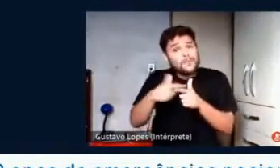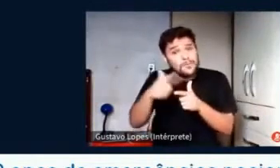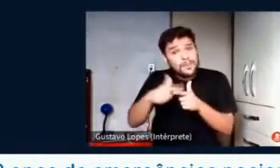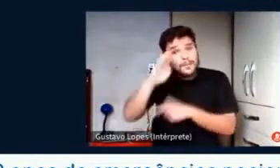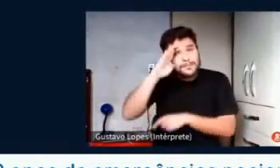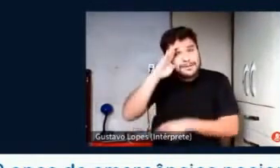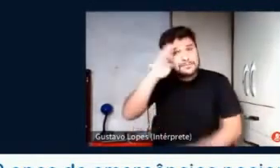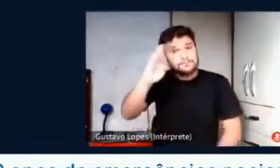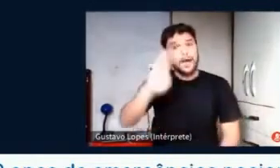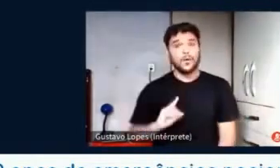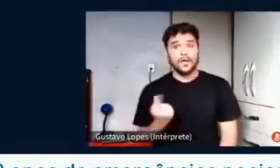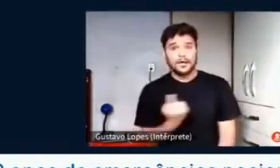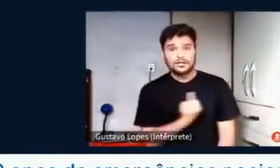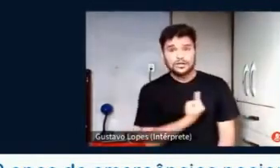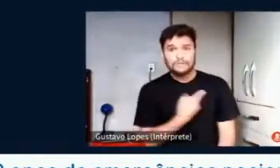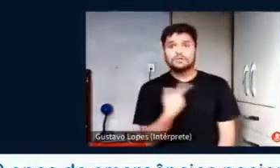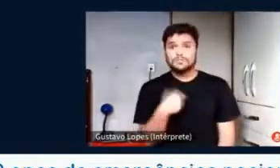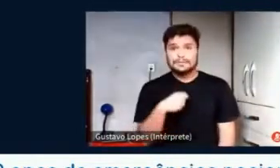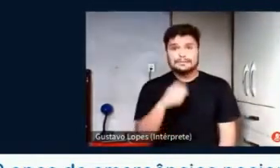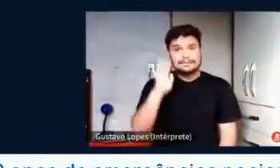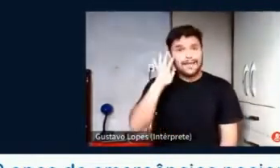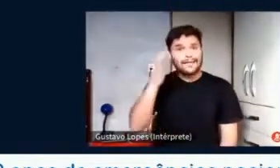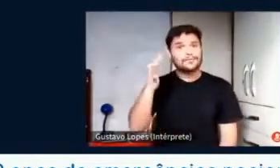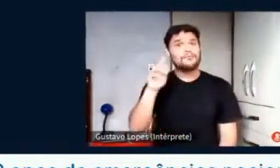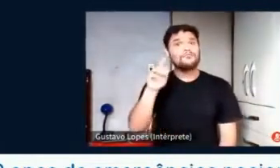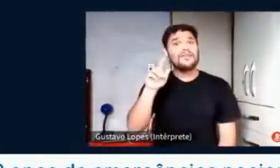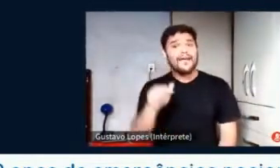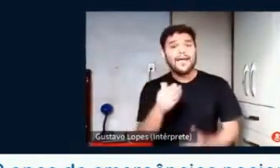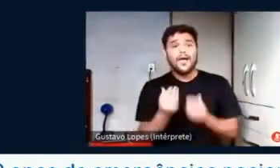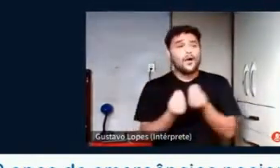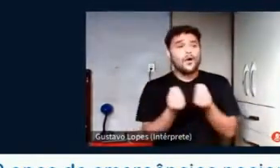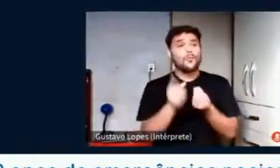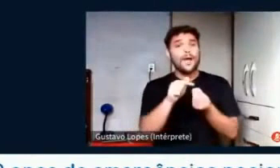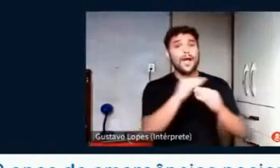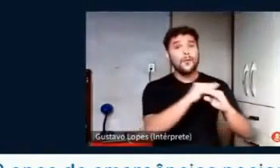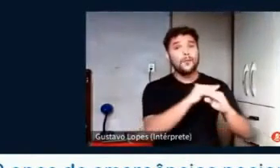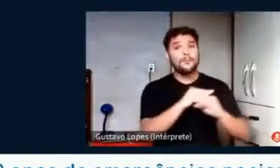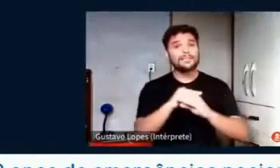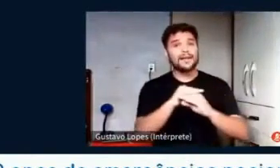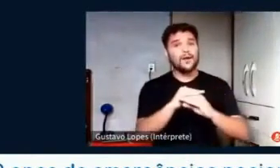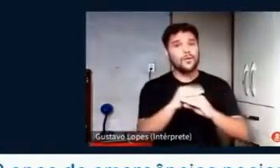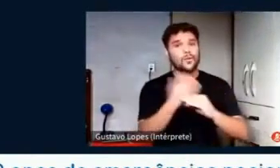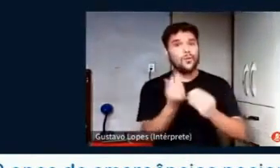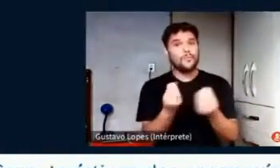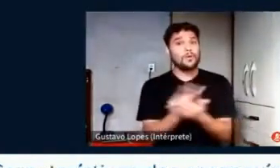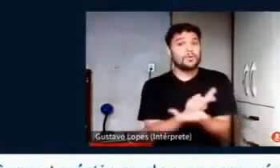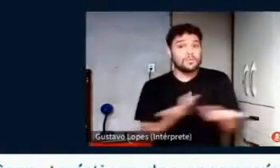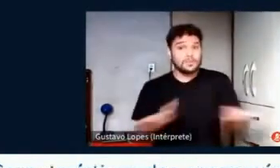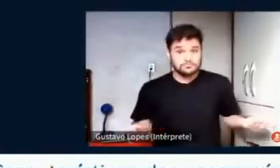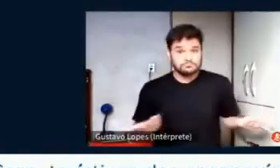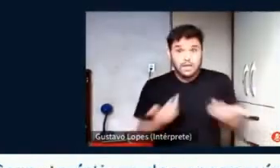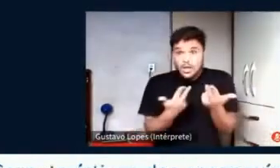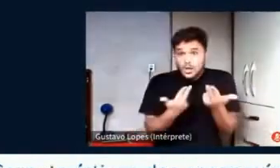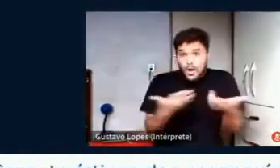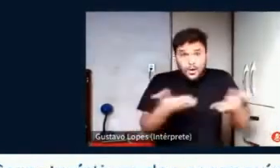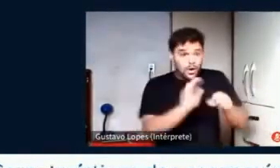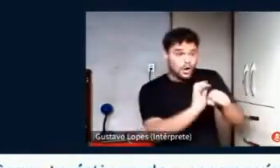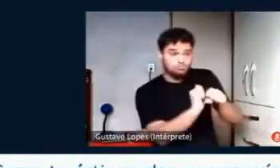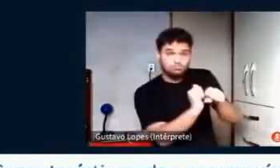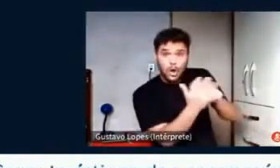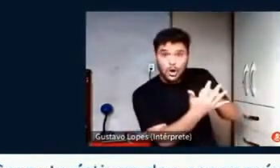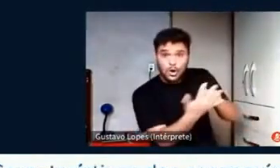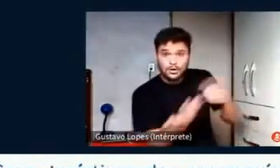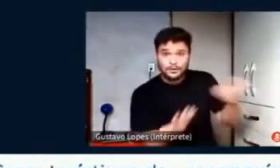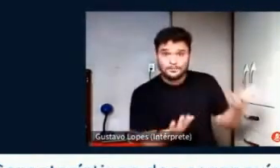buscando entender os padrões desses eventos. Da mesma maneira agora no coronavírus. O coronavírus